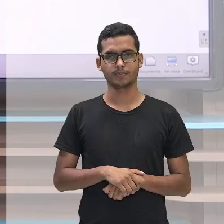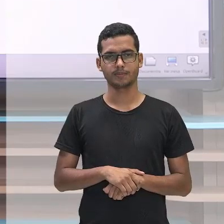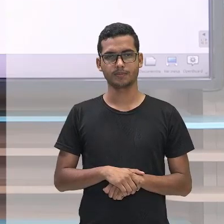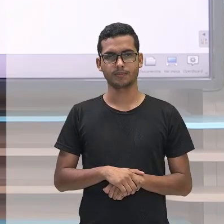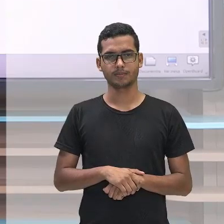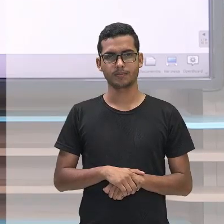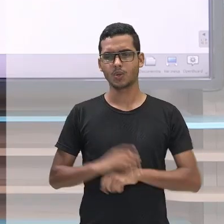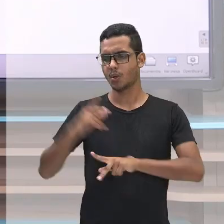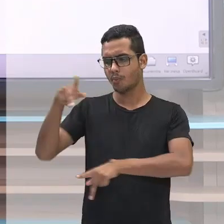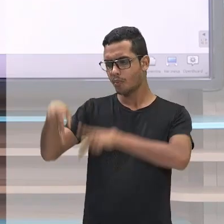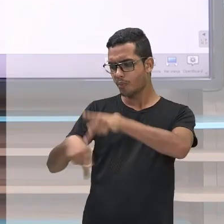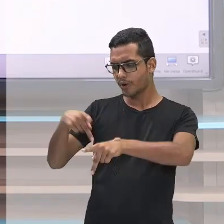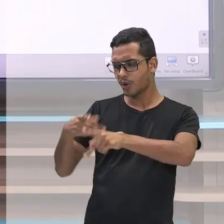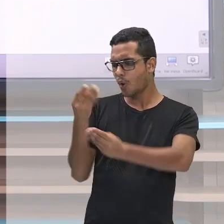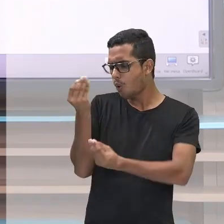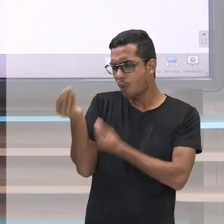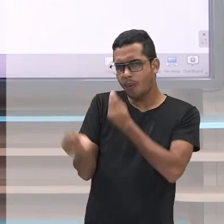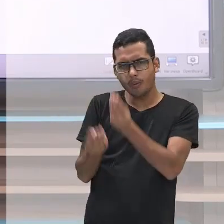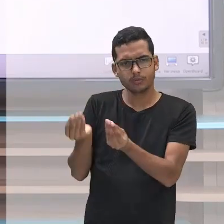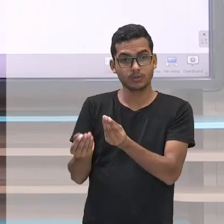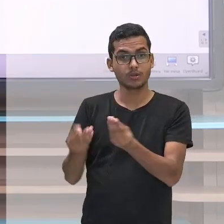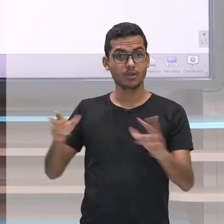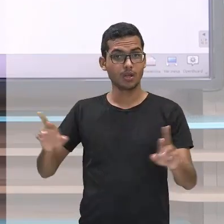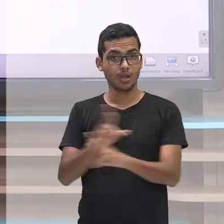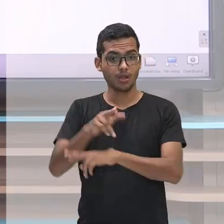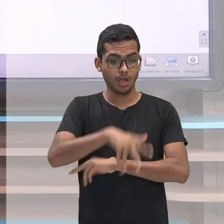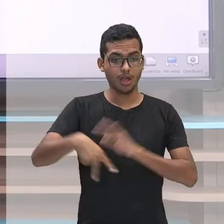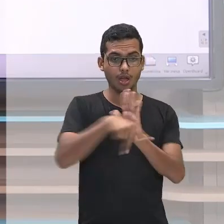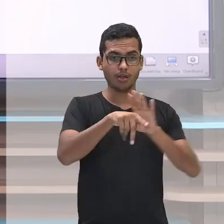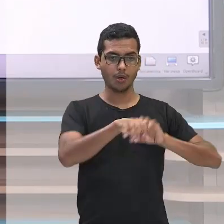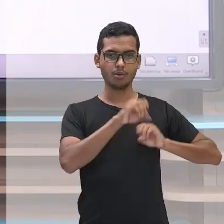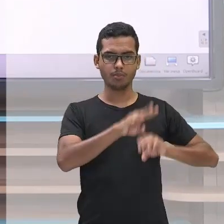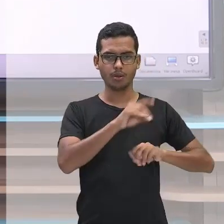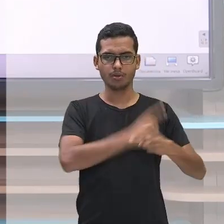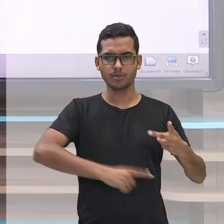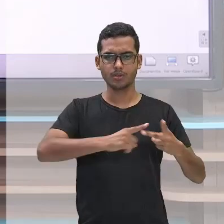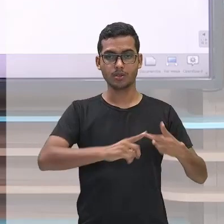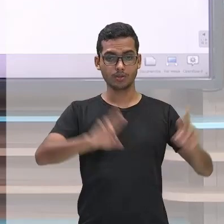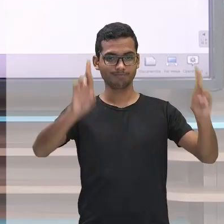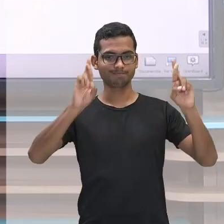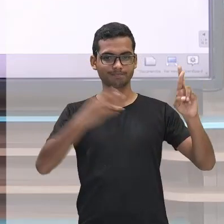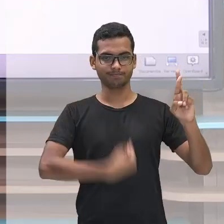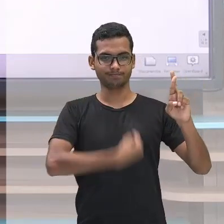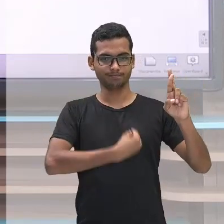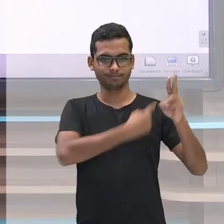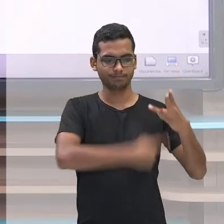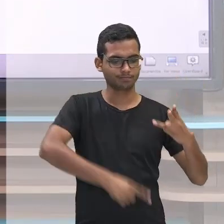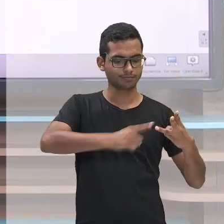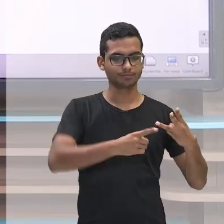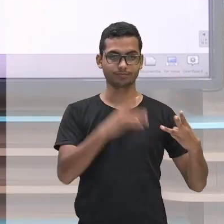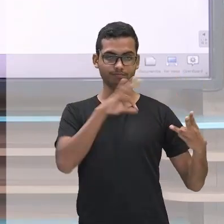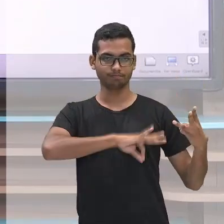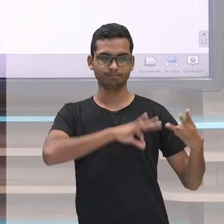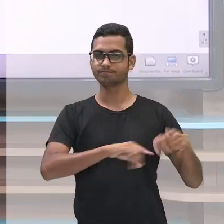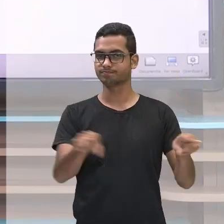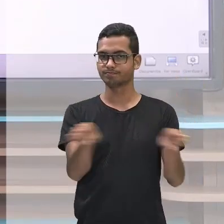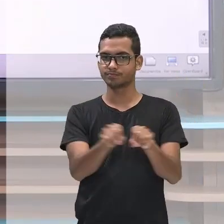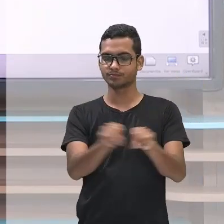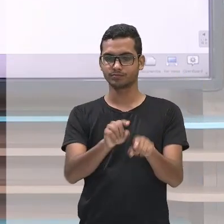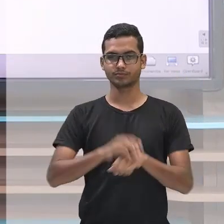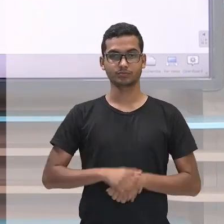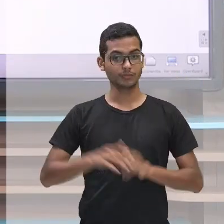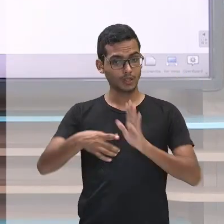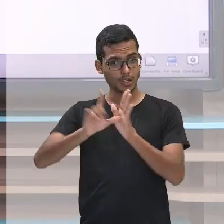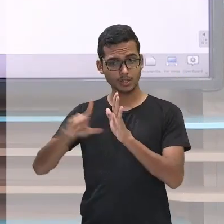a população com relação à educação, à expectativa de vida e também à renda. E antes de a gente